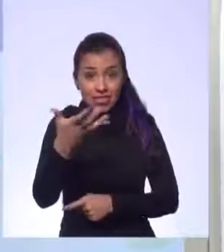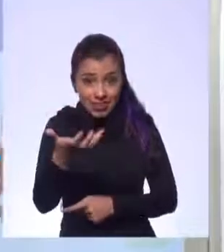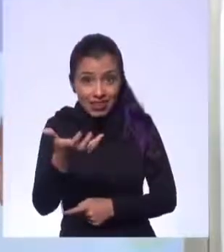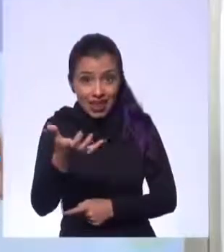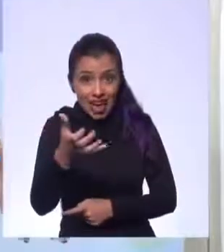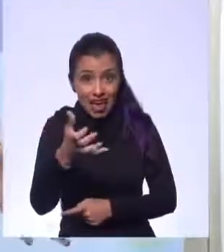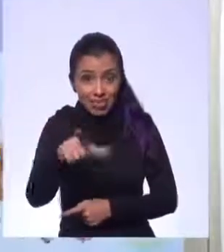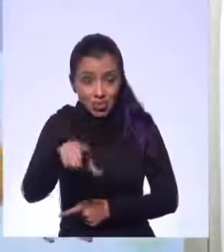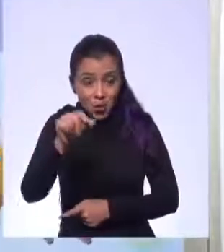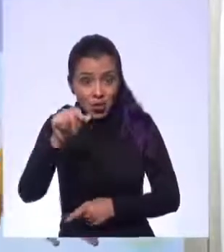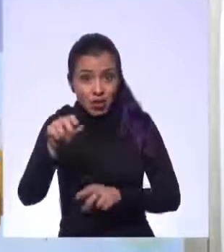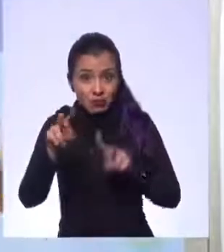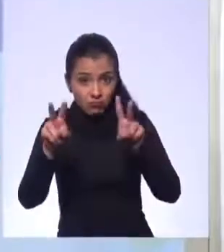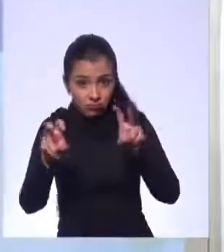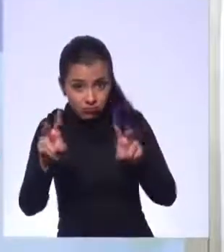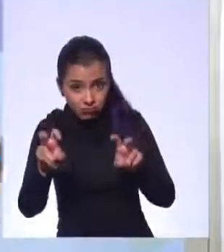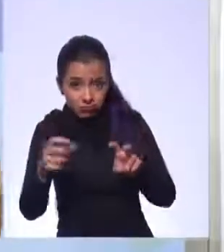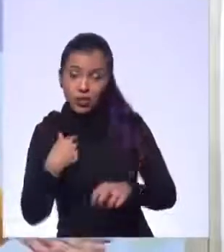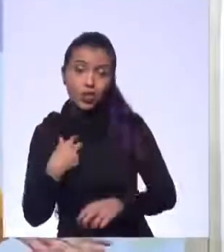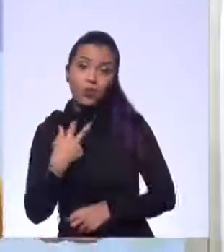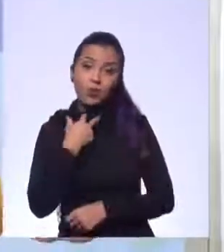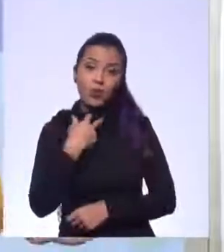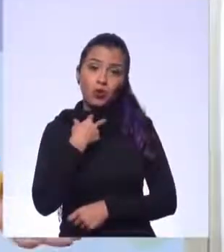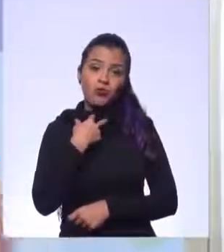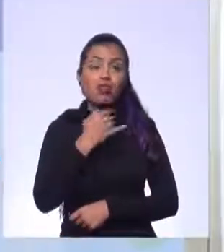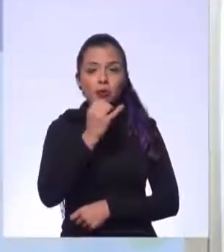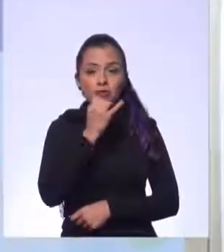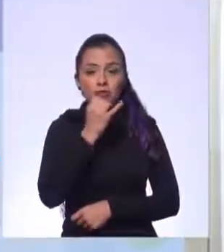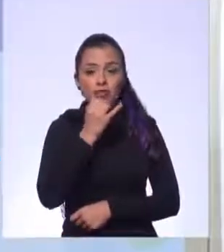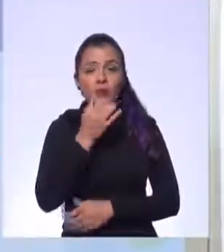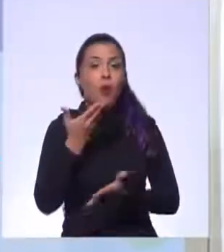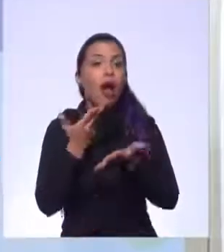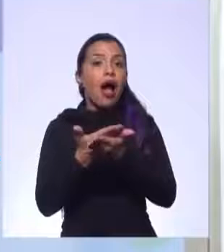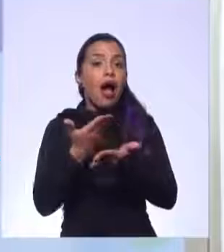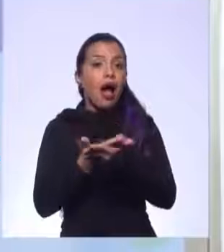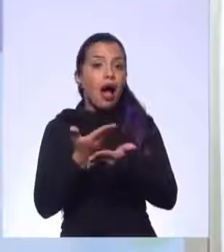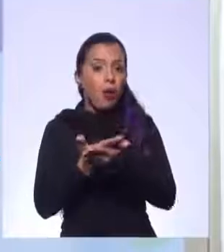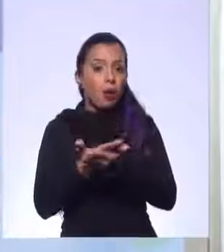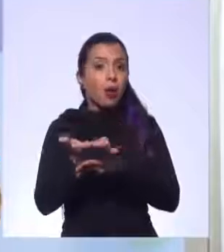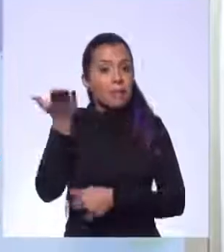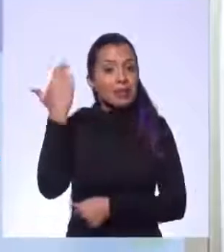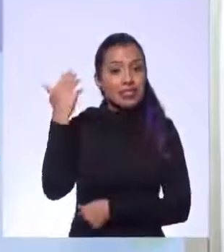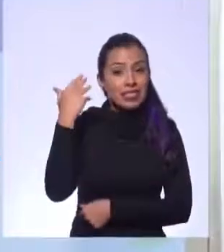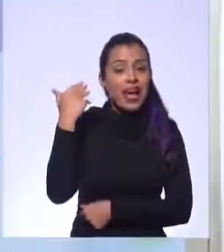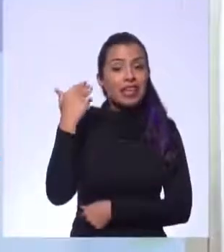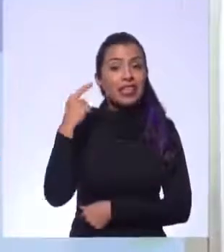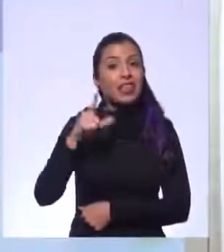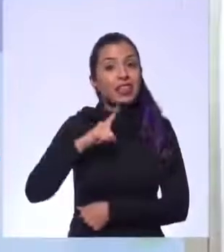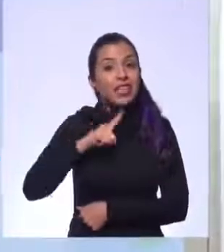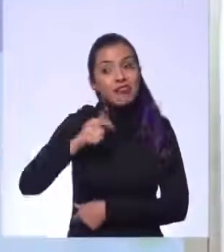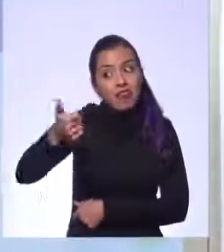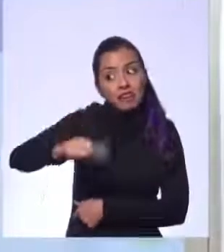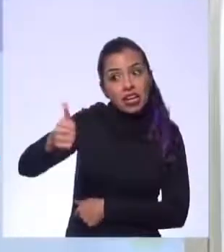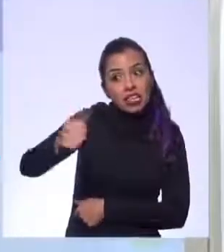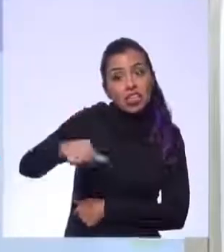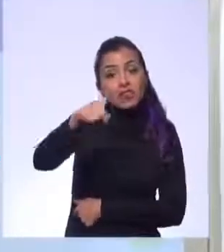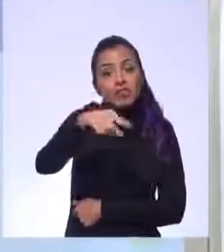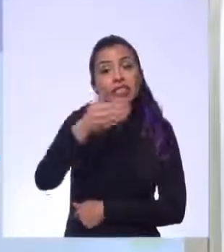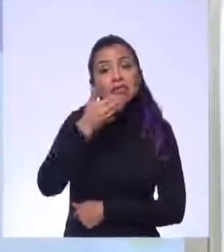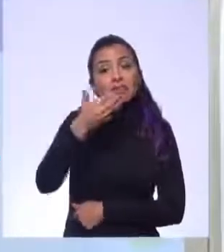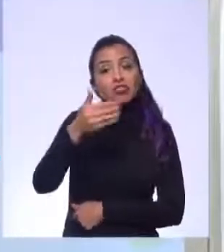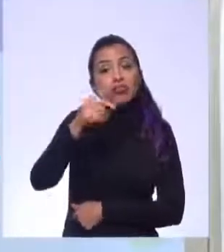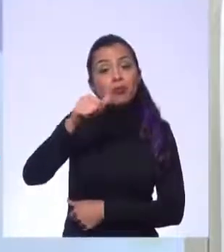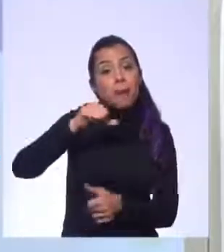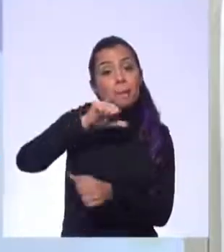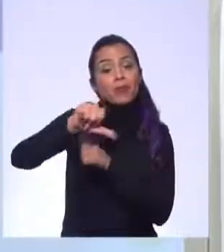alguns alunos na avaliação da semana passada pediram para mudar o tema da aula. Eu não posso mudar o tema da aula. O tema da aula é o tema da